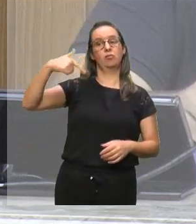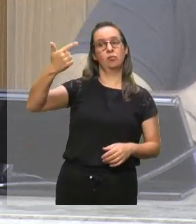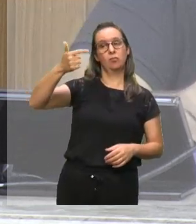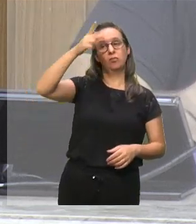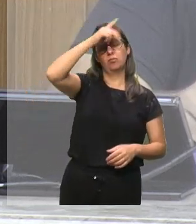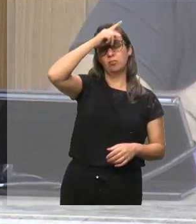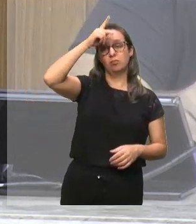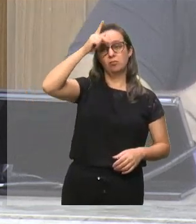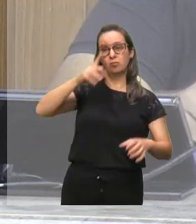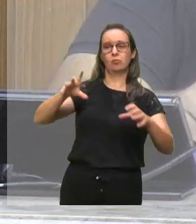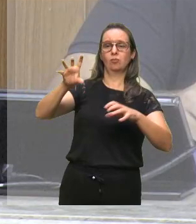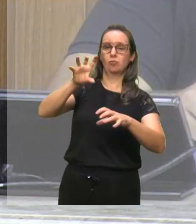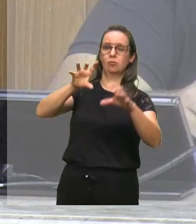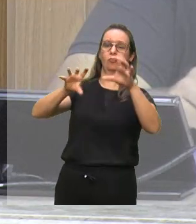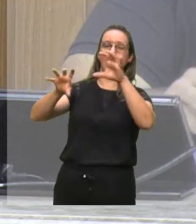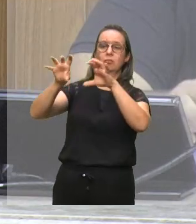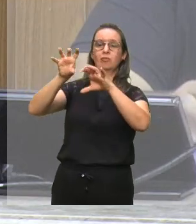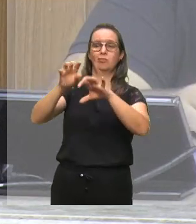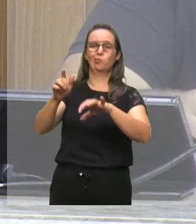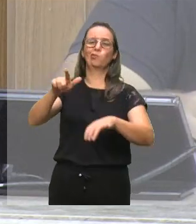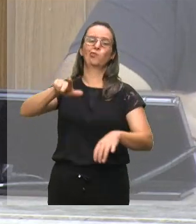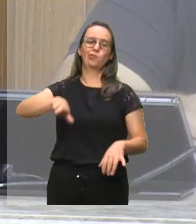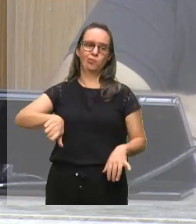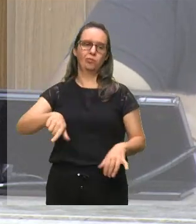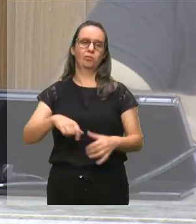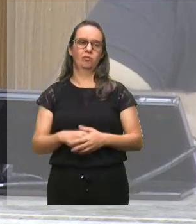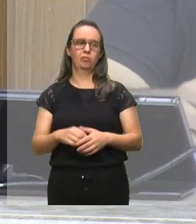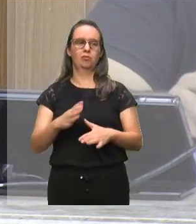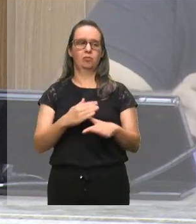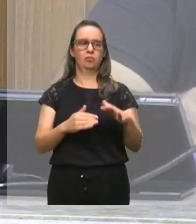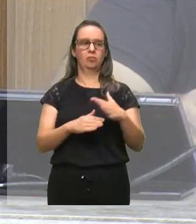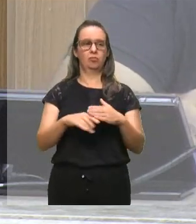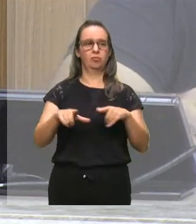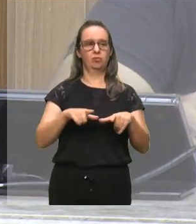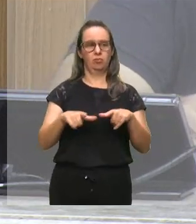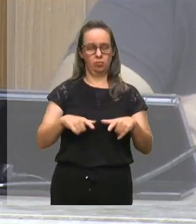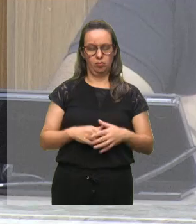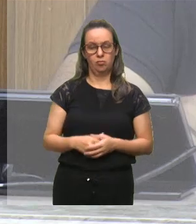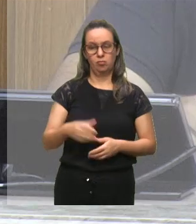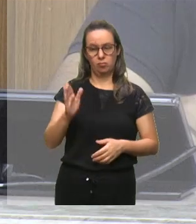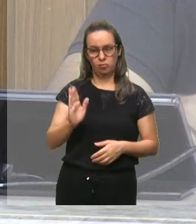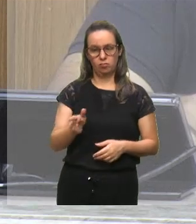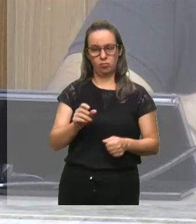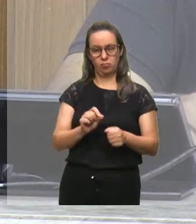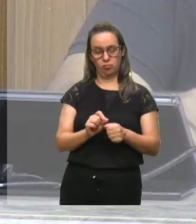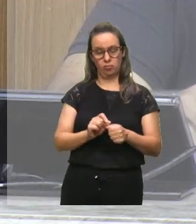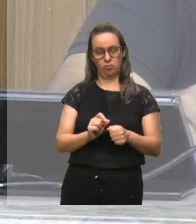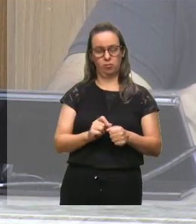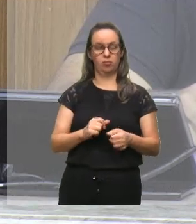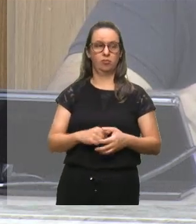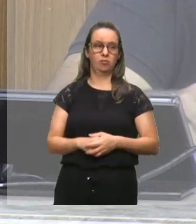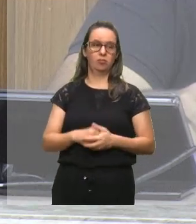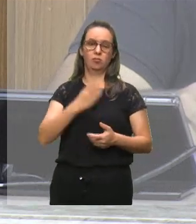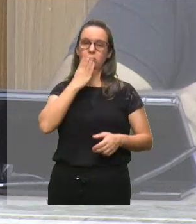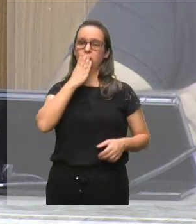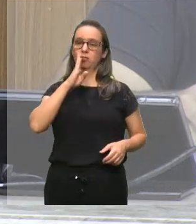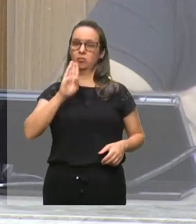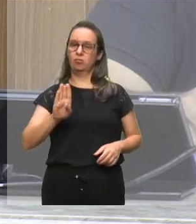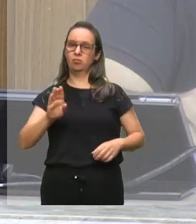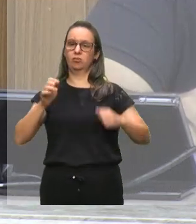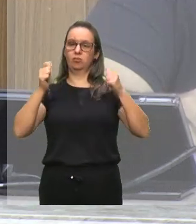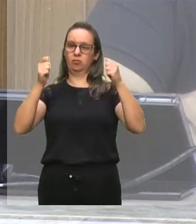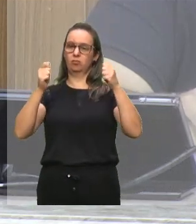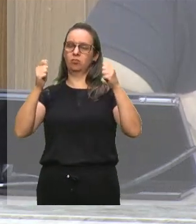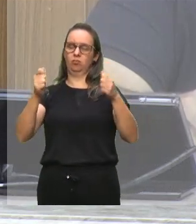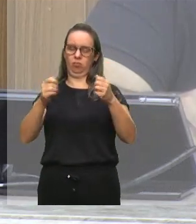praticamente todo o trabalho desse que foi feito nesse orçamento. É claro que as promessas de campanha têm que ser